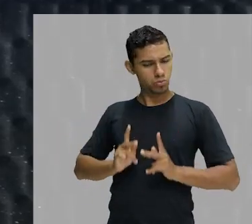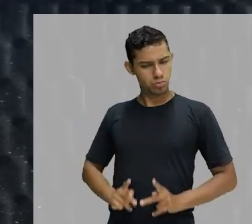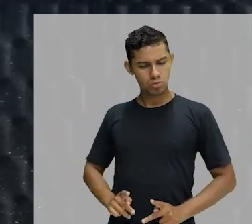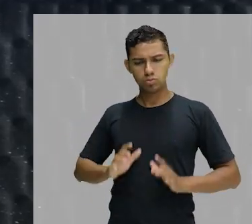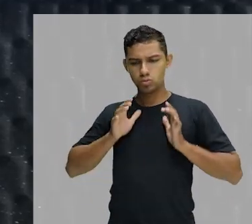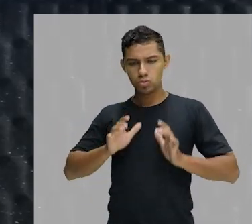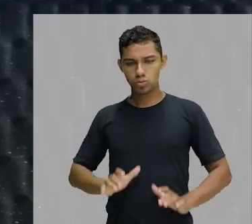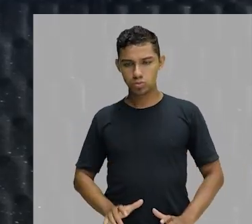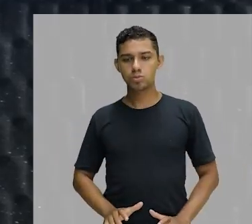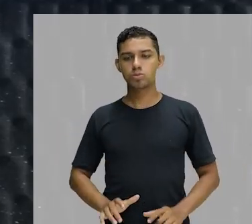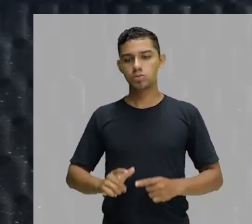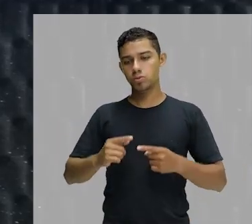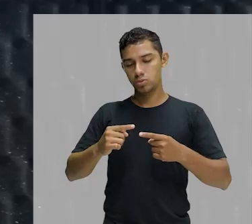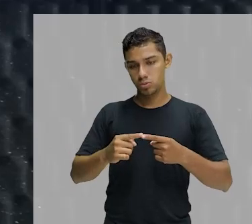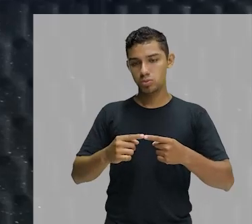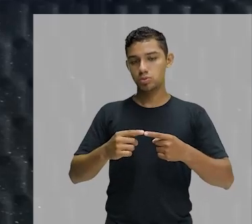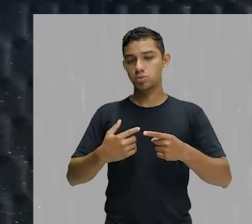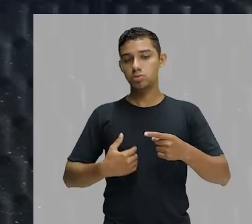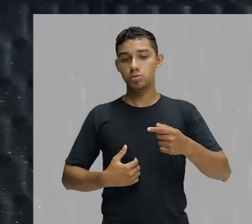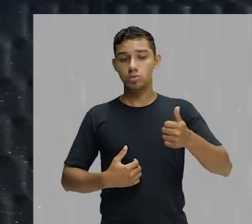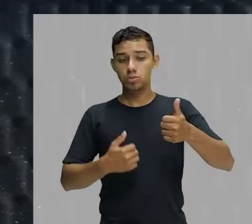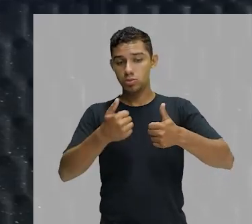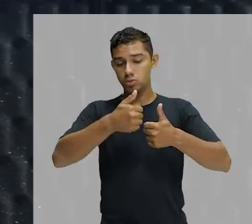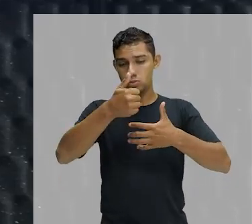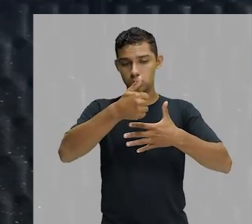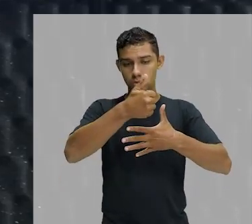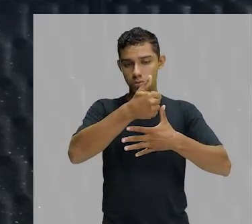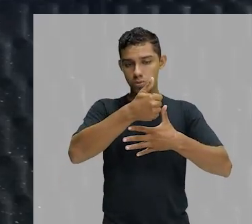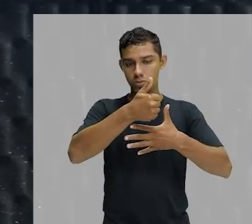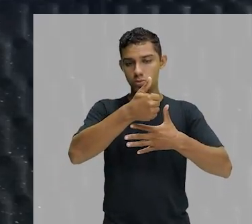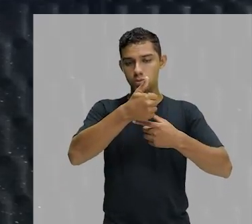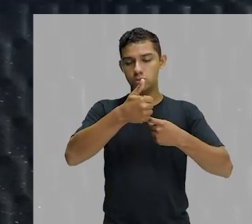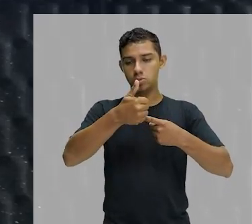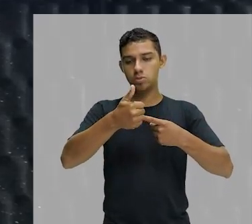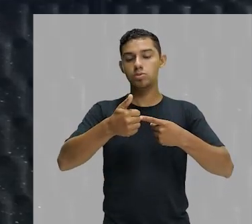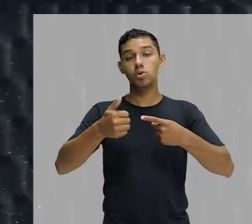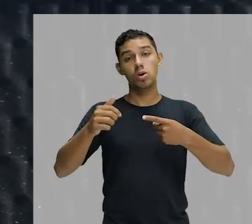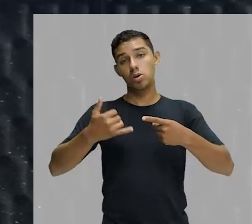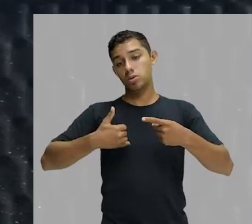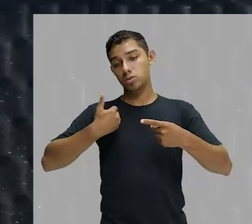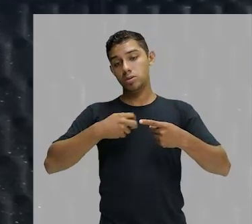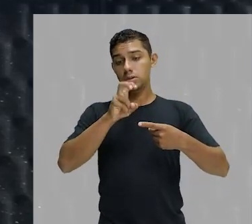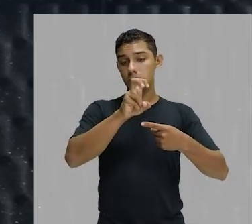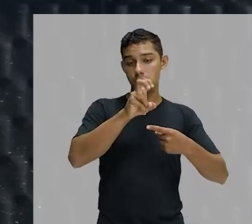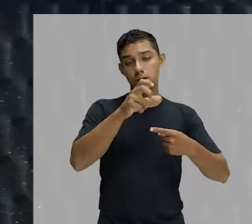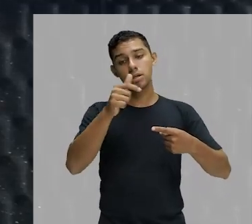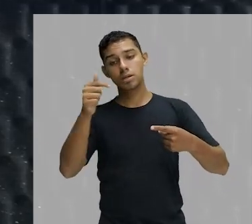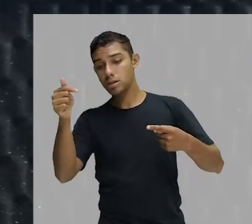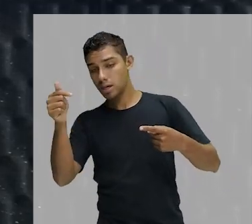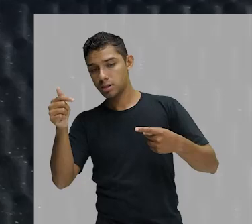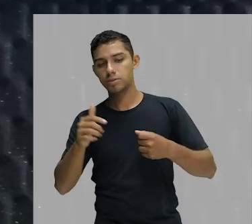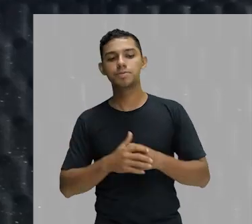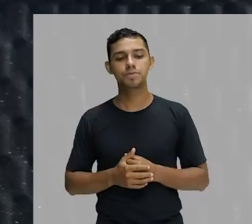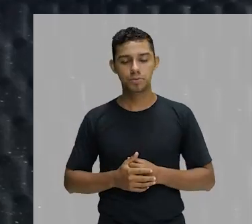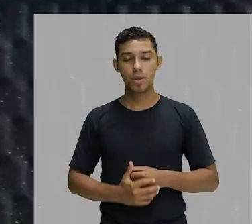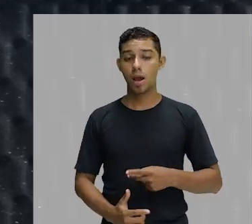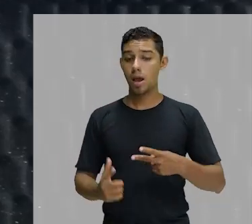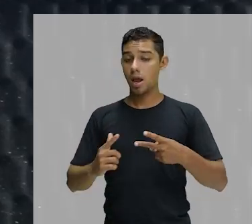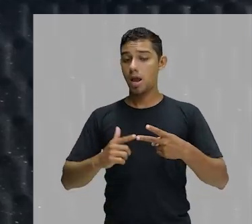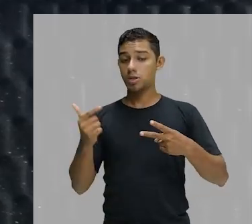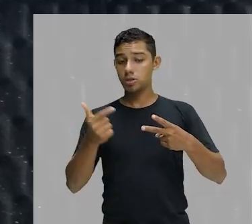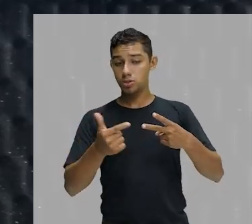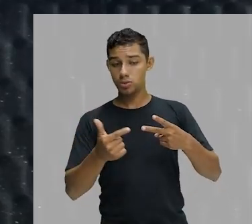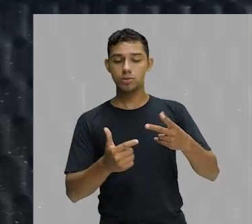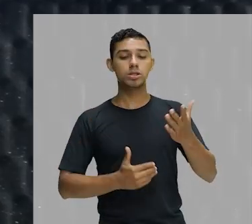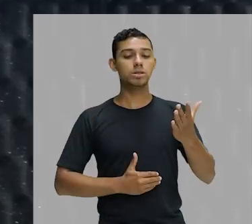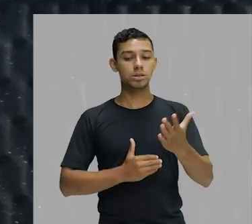motora. Segunda etapa, iniciação desportiva, de 8 a 12 anos. Aqui, iniciação